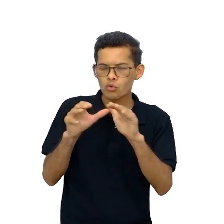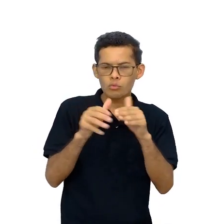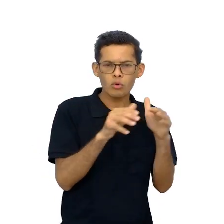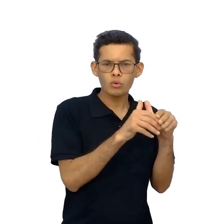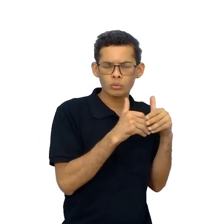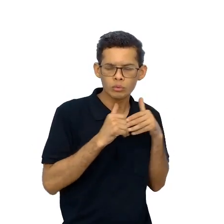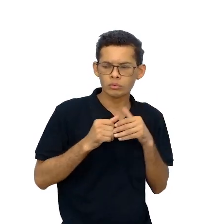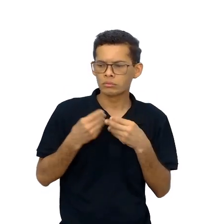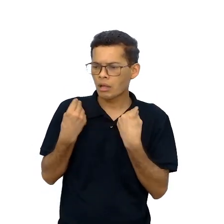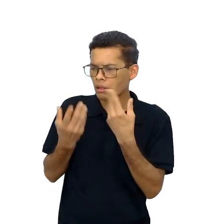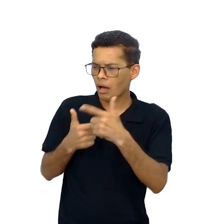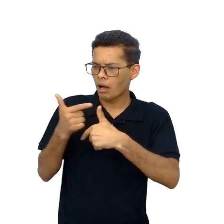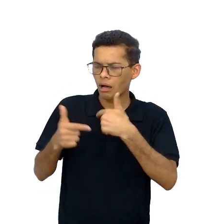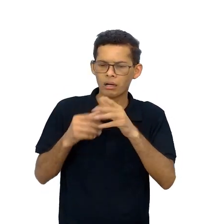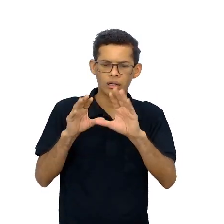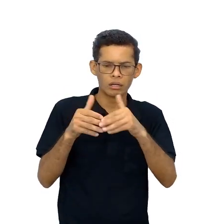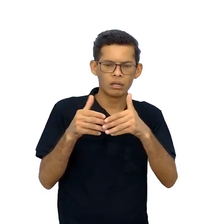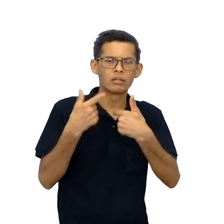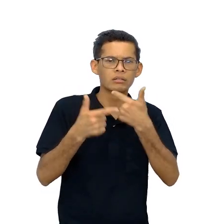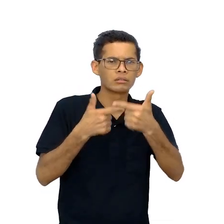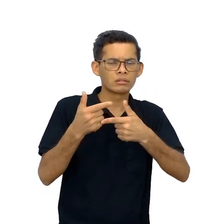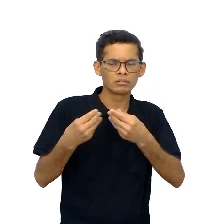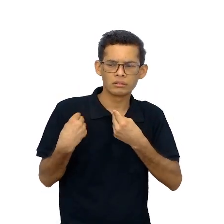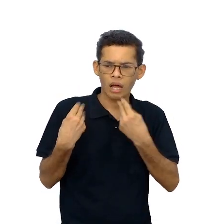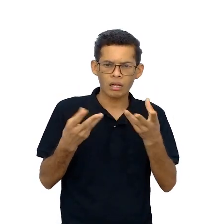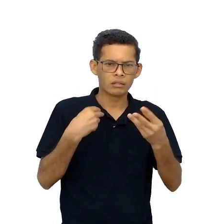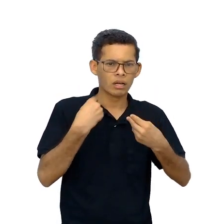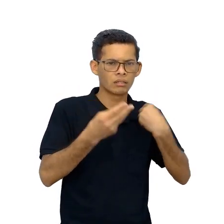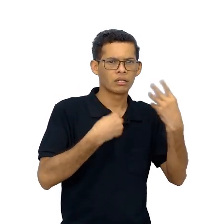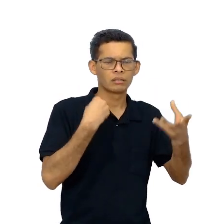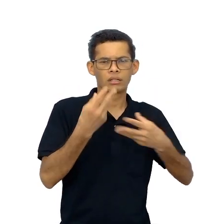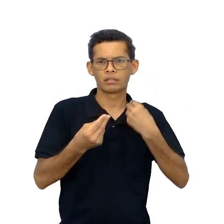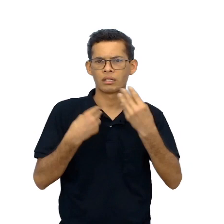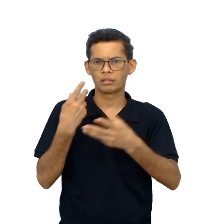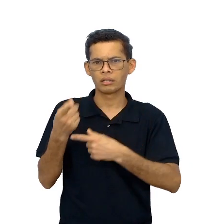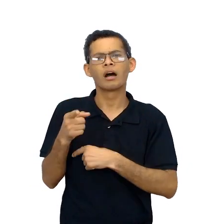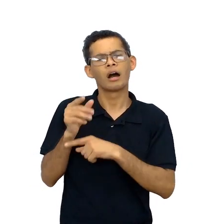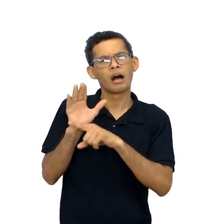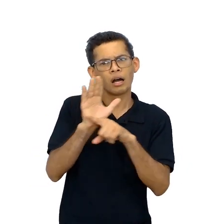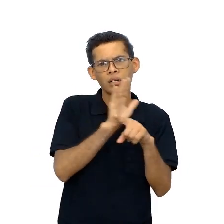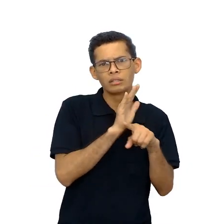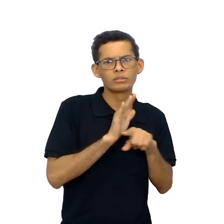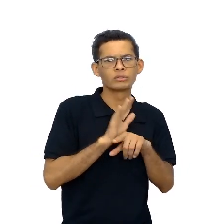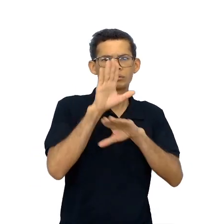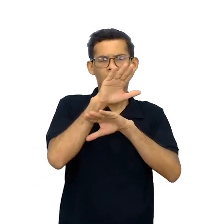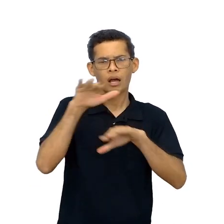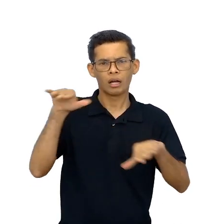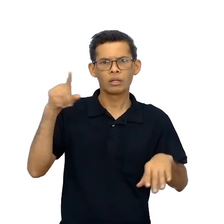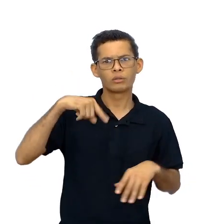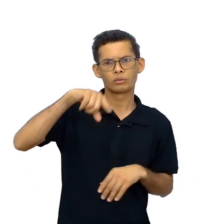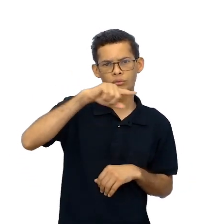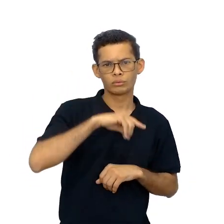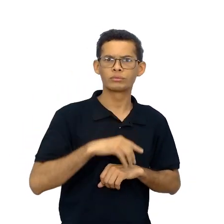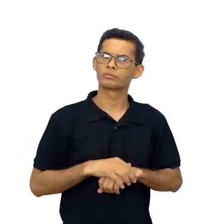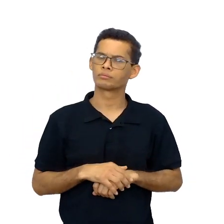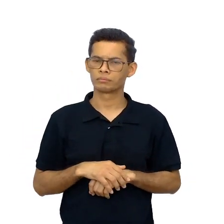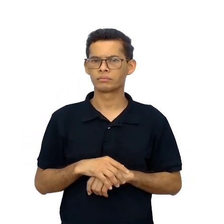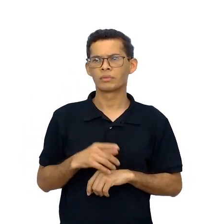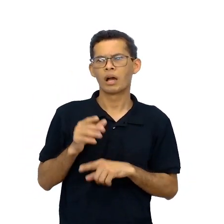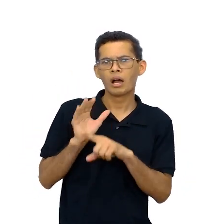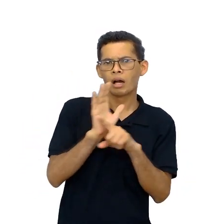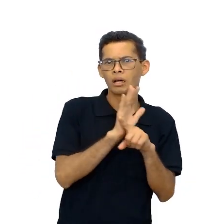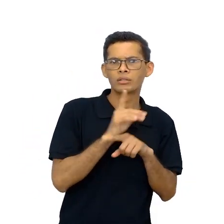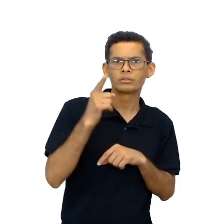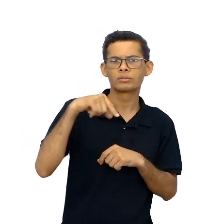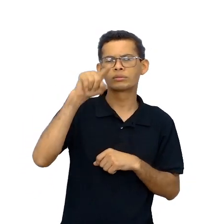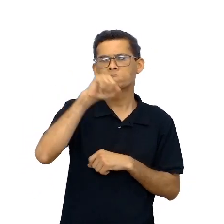o quanto o trabalho em pequenos grupos, né, eles ajudam os estudantes, né, a ter mais autonomia, quando